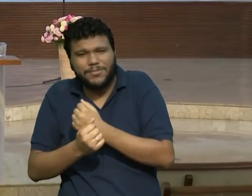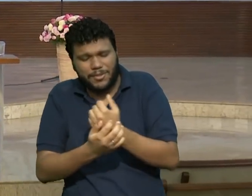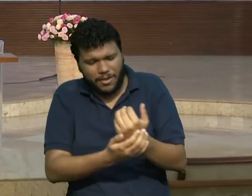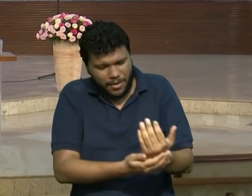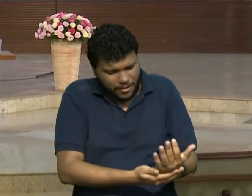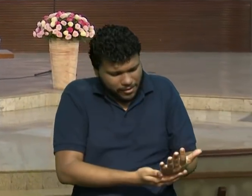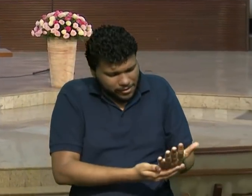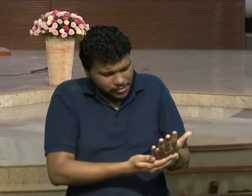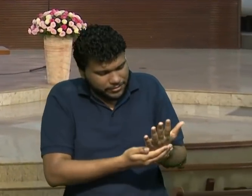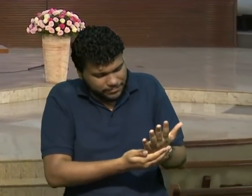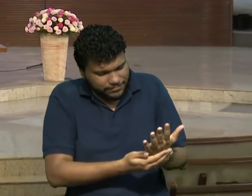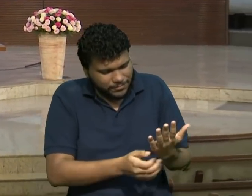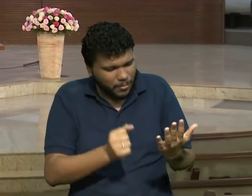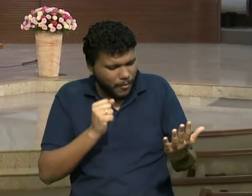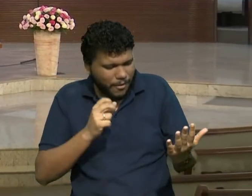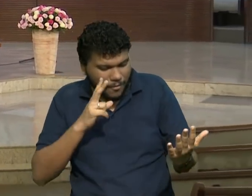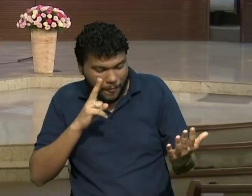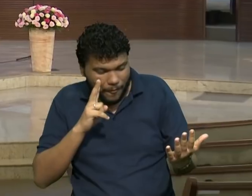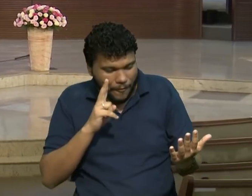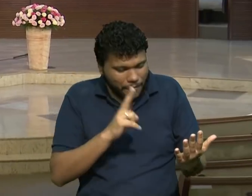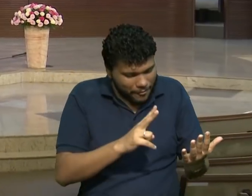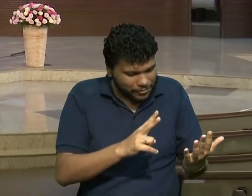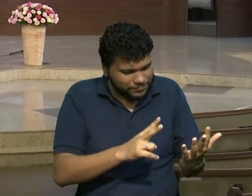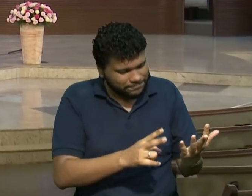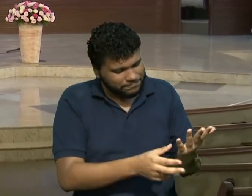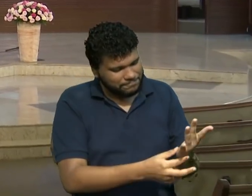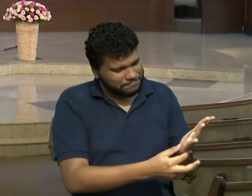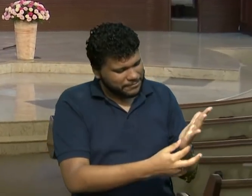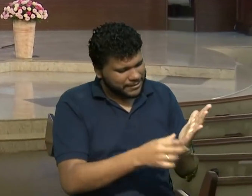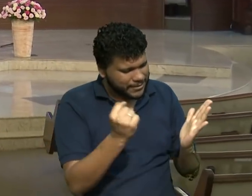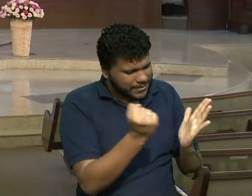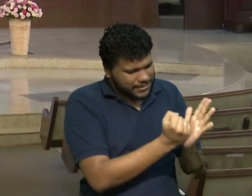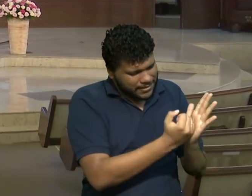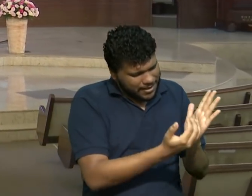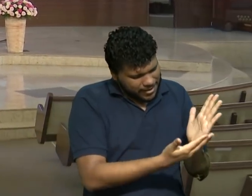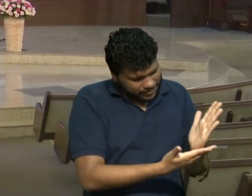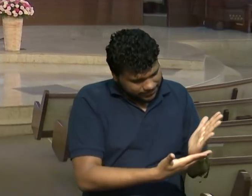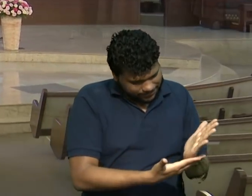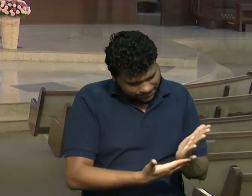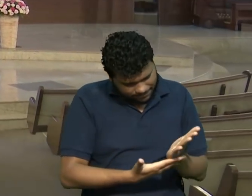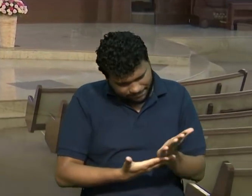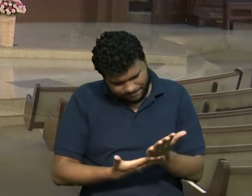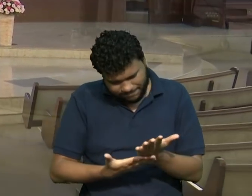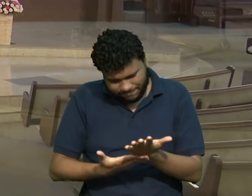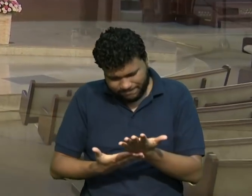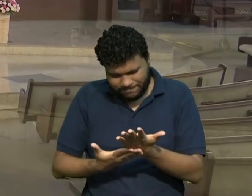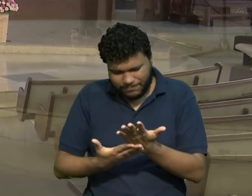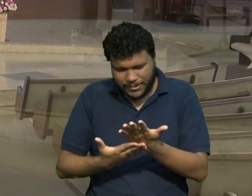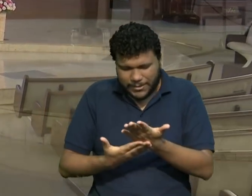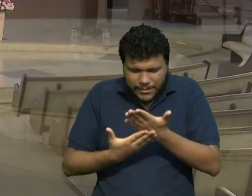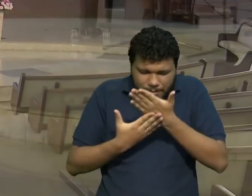posso tocar em suas mãos é